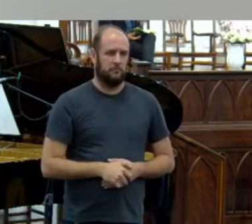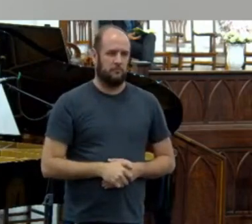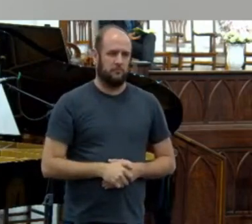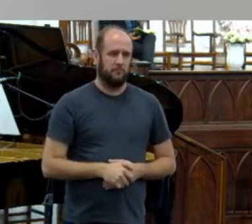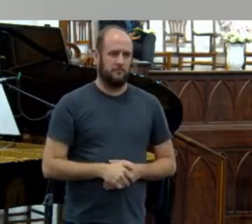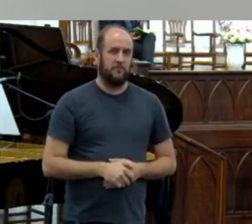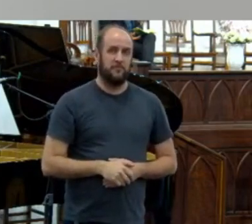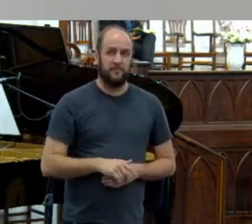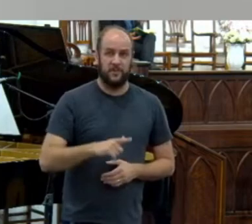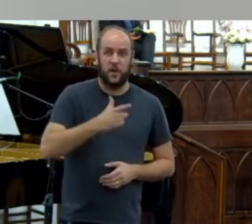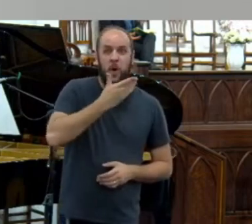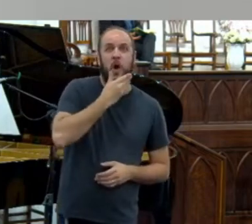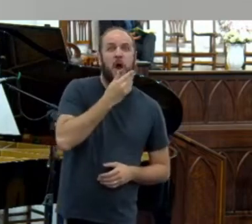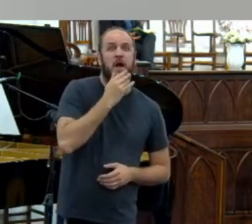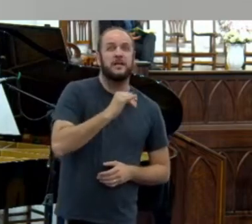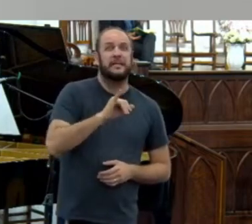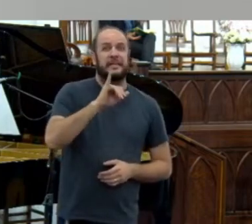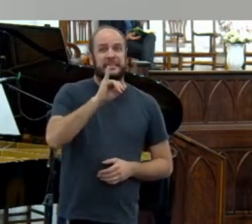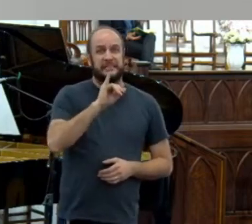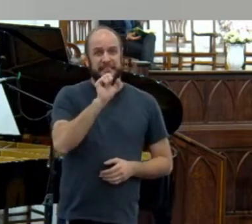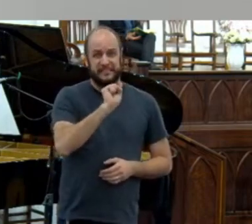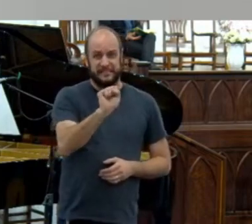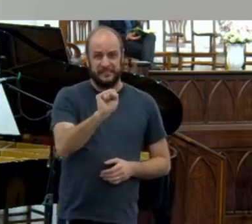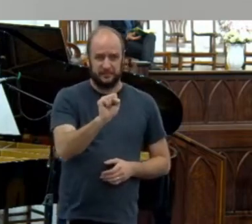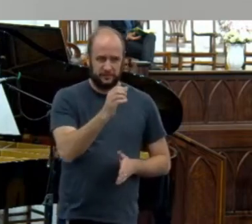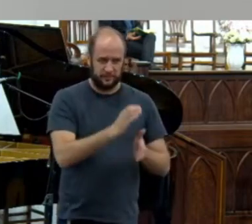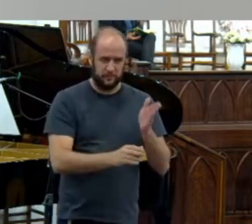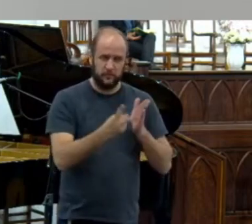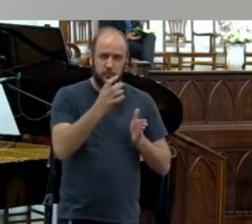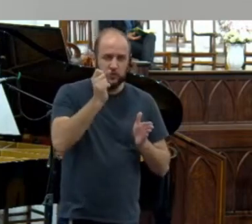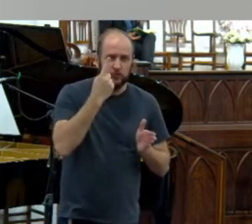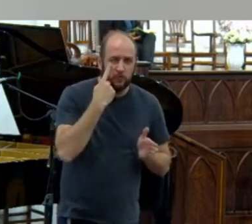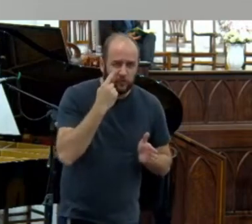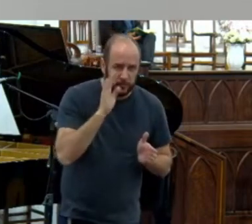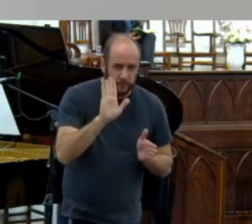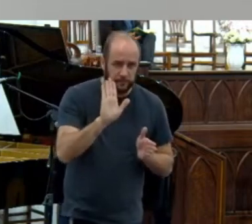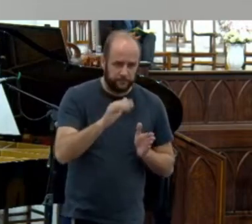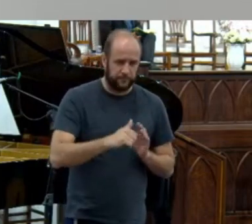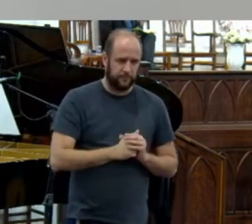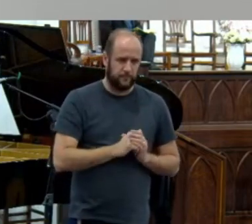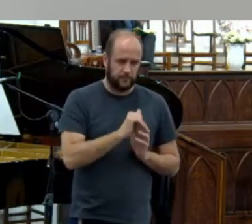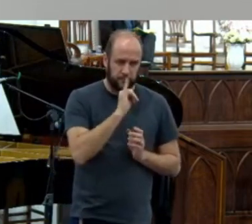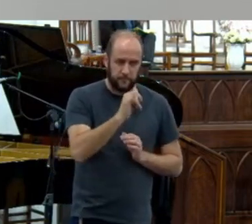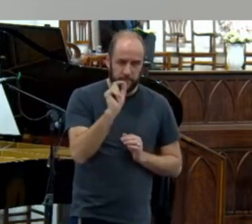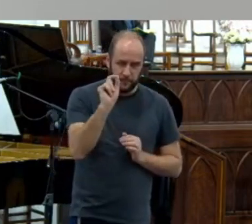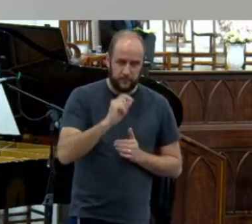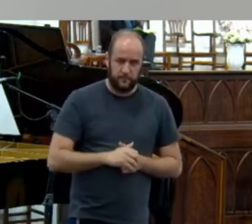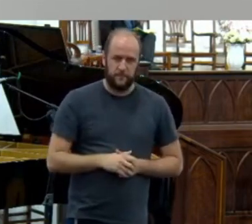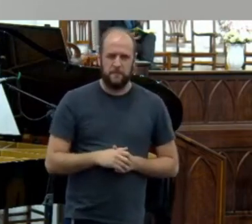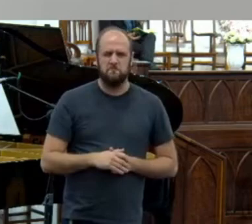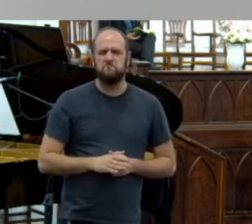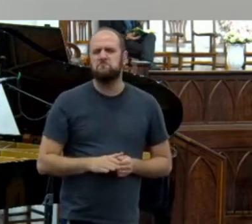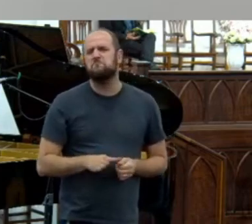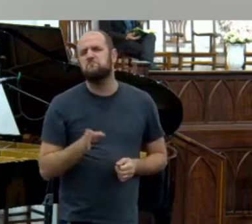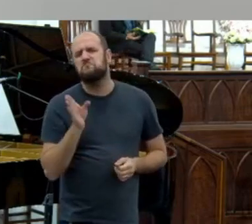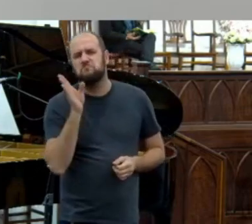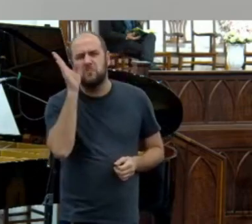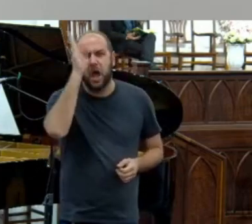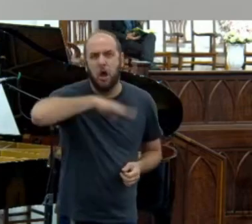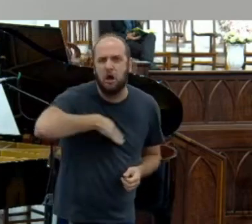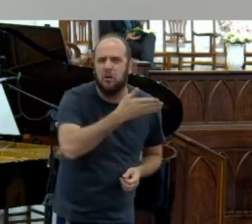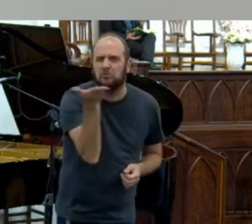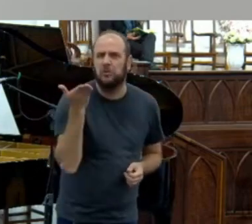Lá o tio Isaías, no capítulo 29, só escuta, diz o seguinte: que perversidade é a